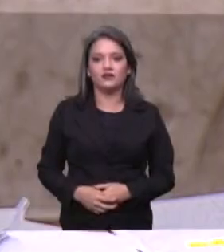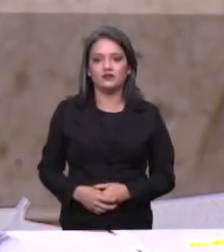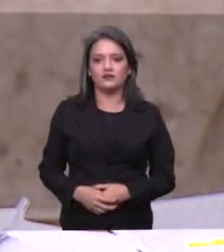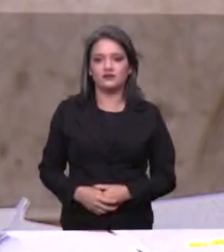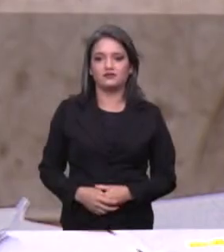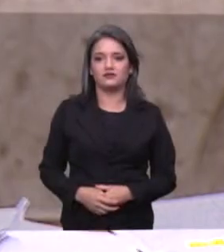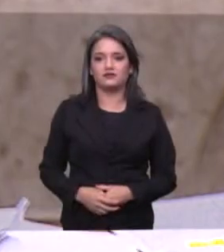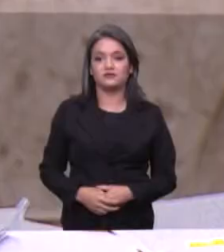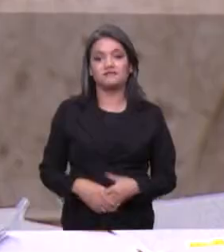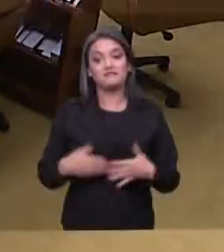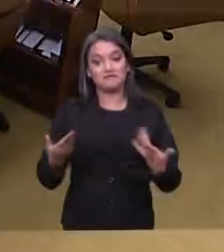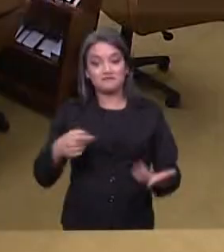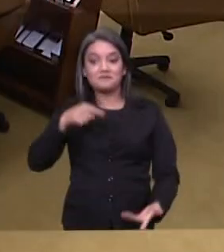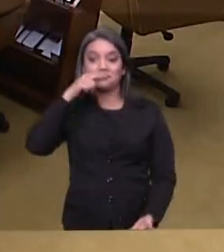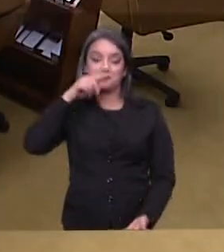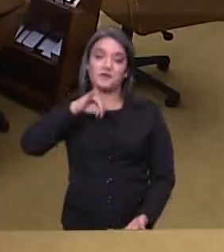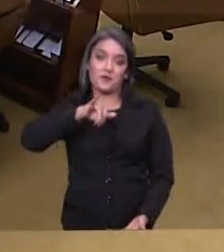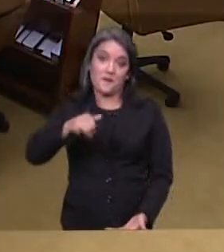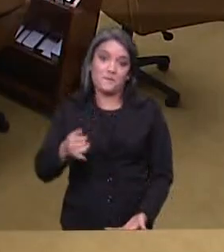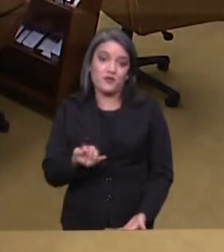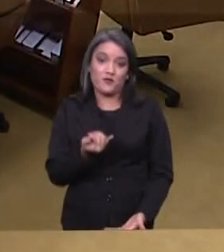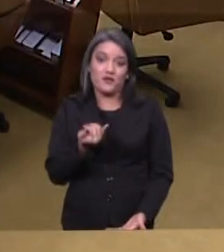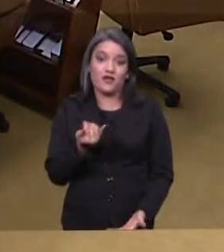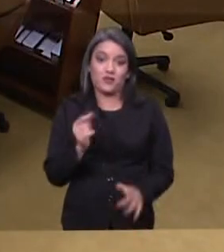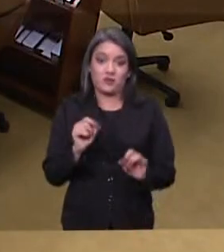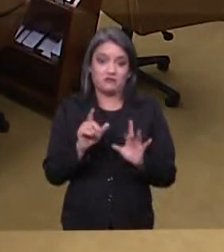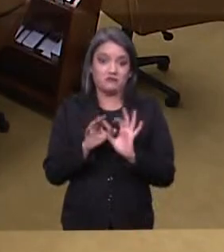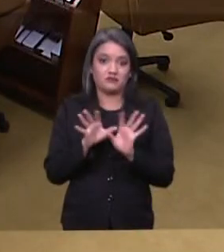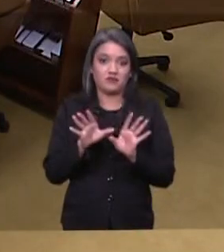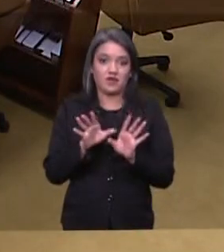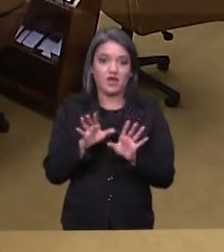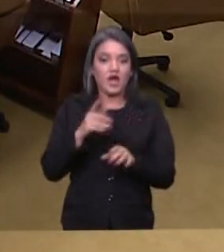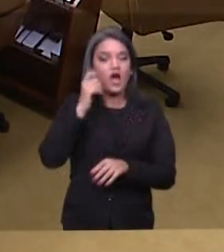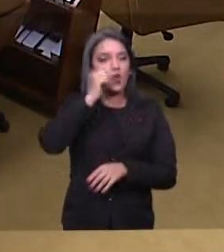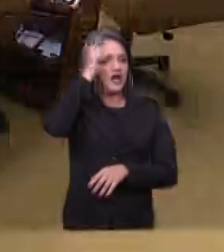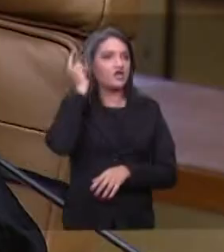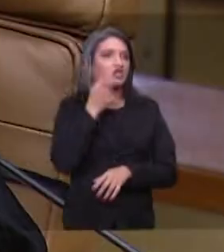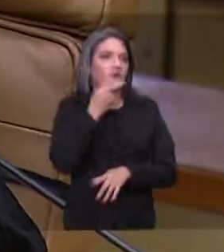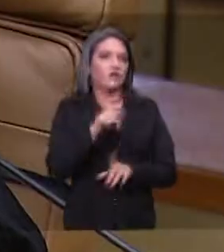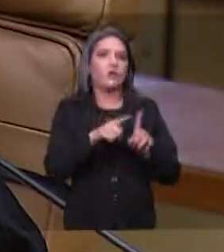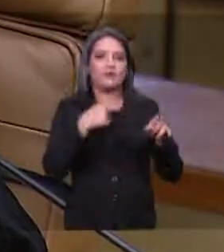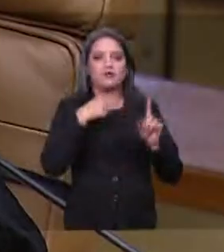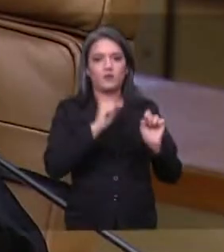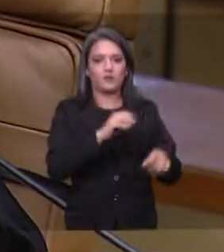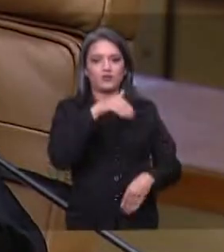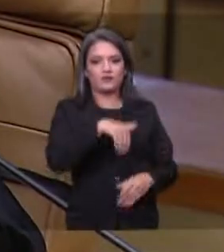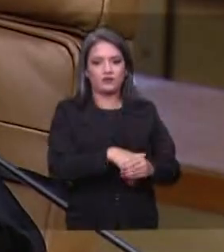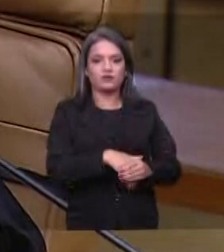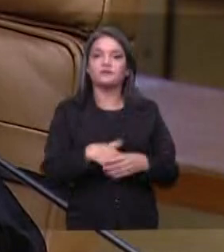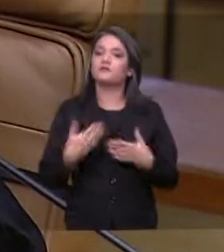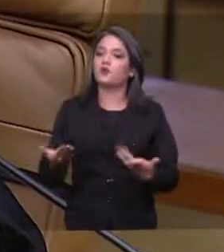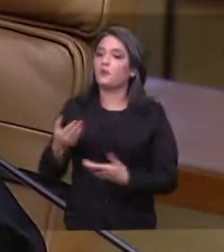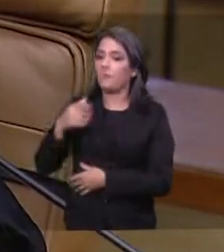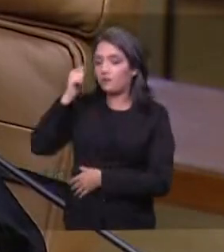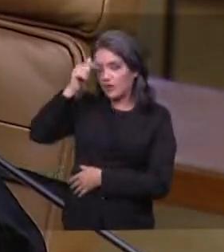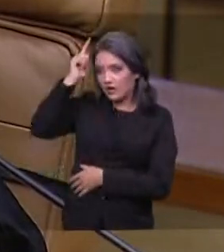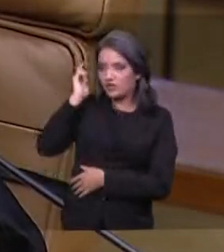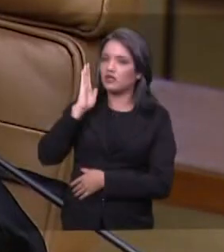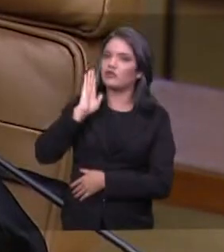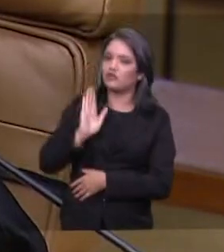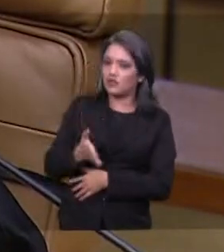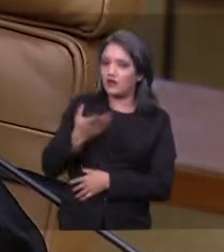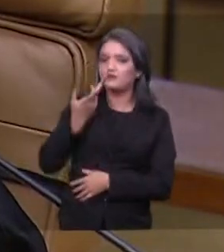Eu aproveitaria em ser, se Vossa Excelência me permitir. Mas eu estou pronto a votar, presidente. O ministro Alexandre houvera já integrado